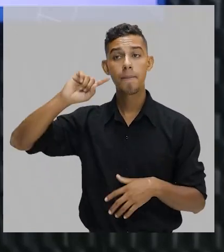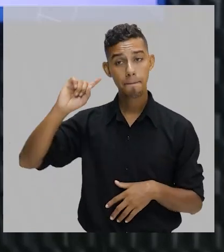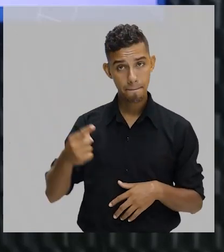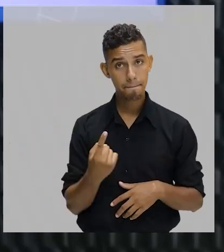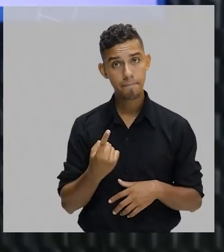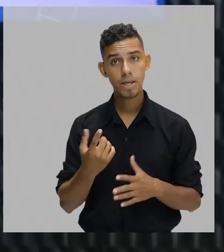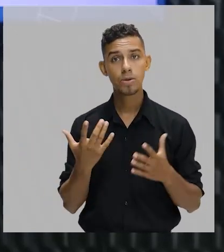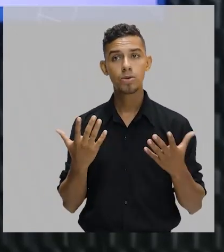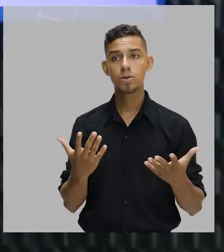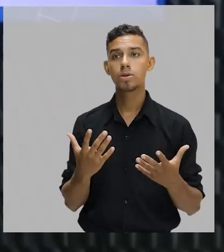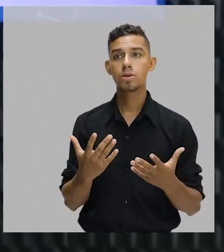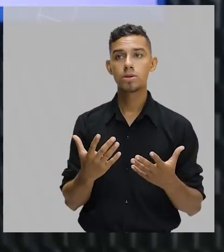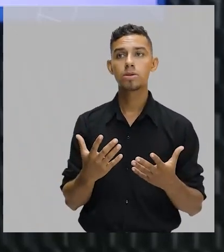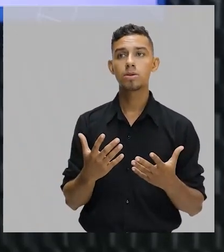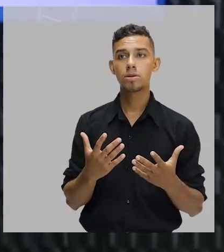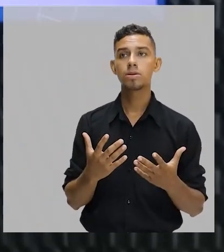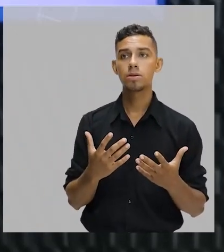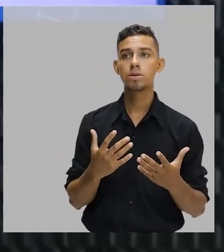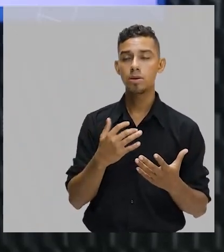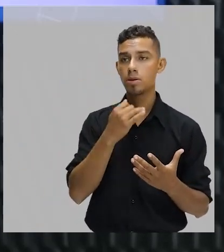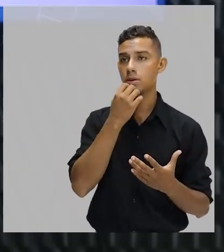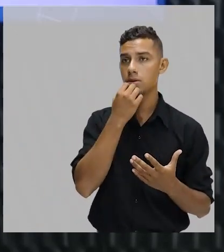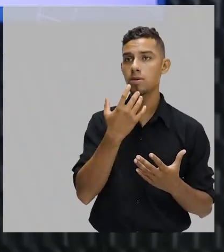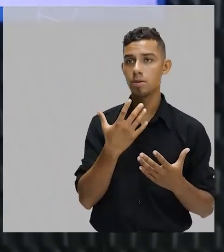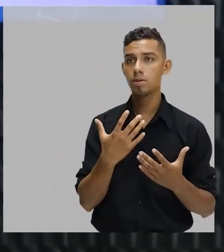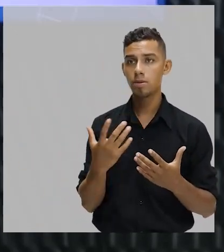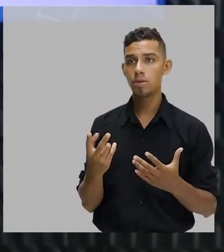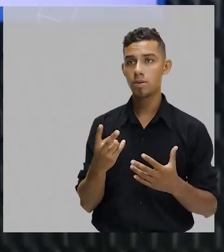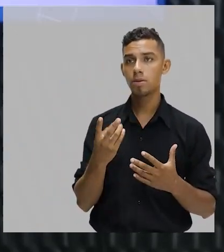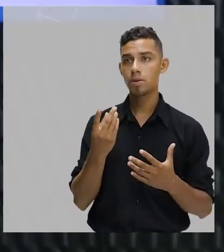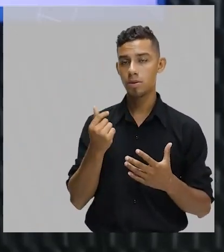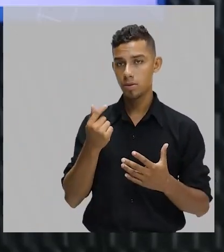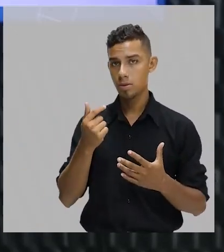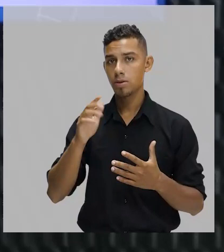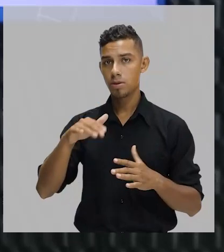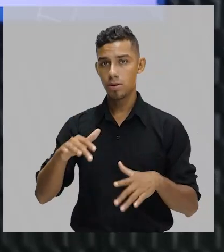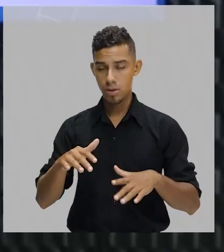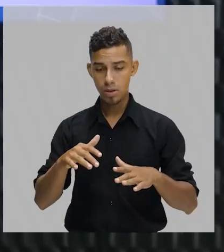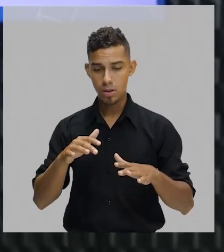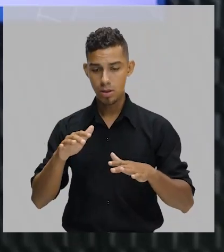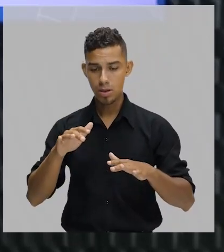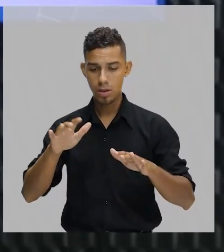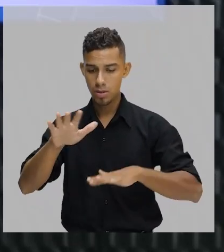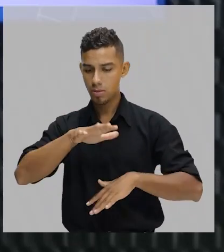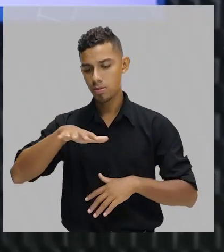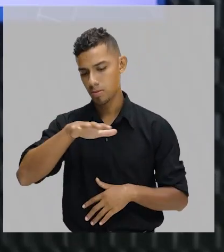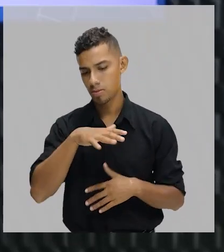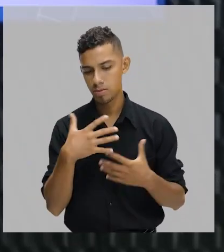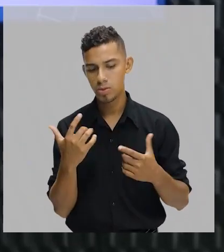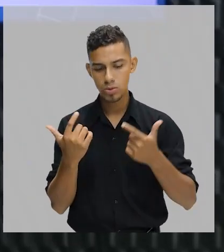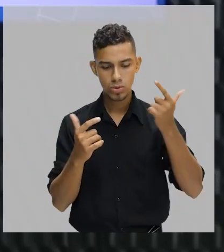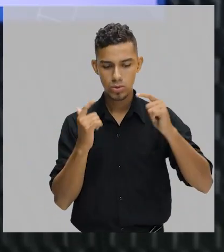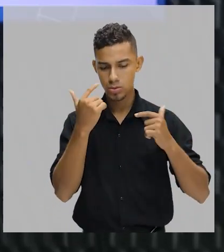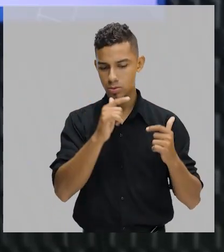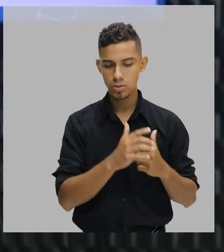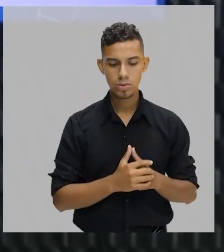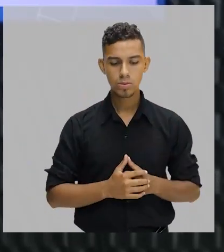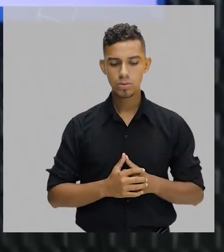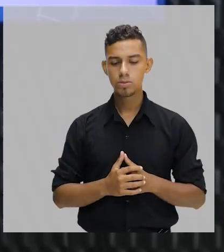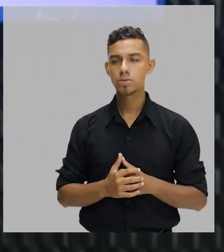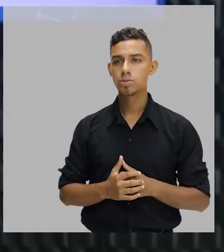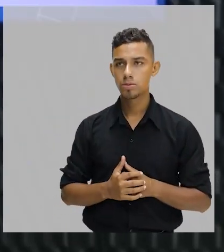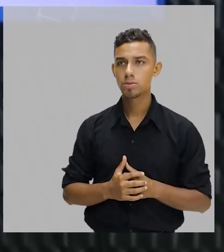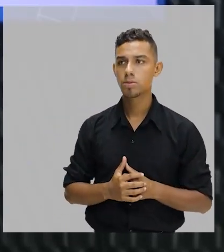da tiragem, se prepare porque você vai ter um valor bem mais baixo, que é a relação de mercado, entre outras coisas. As cópias são numeradas. As